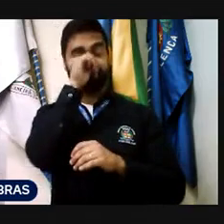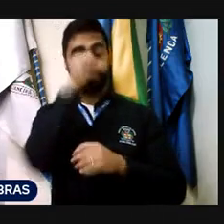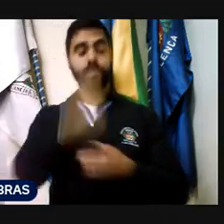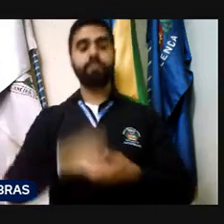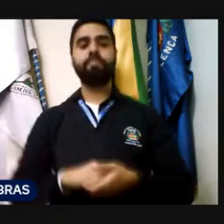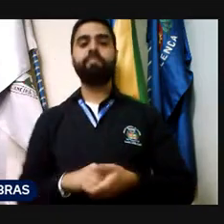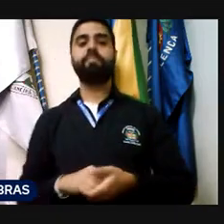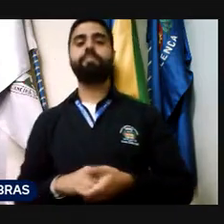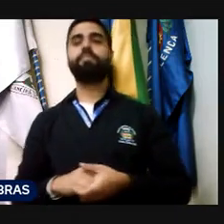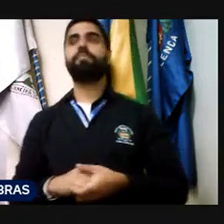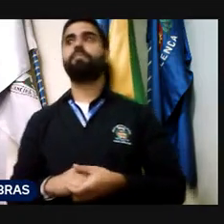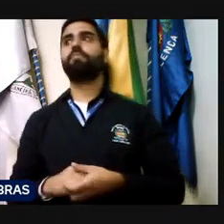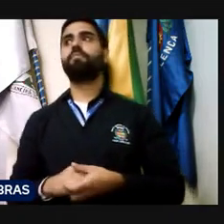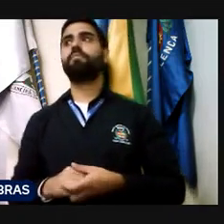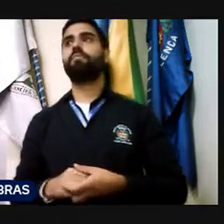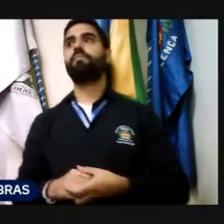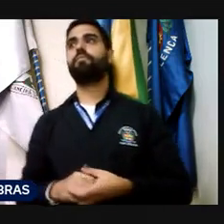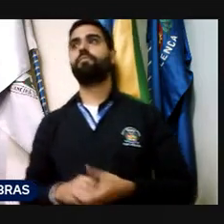de Valença.